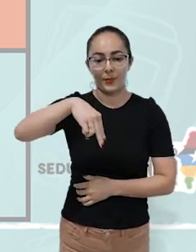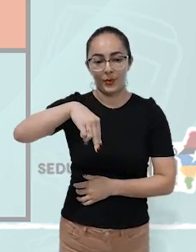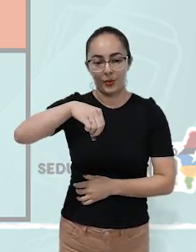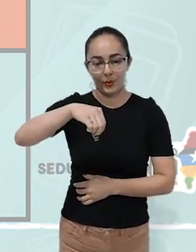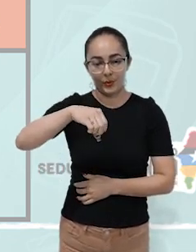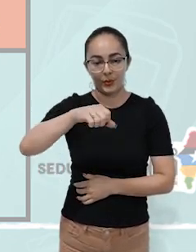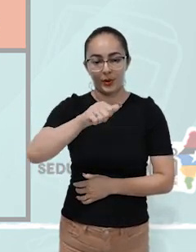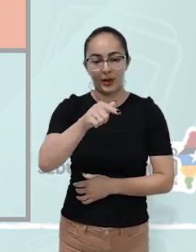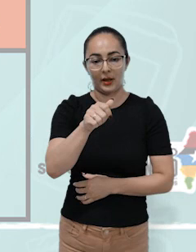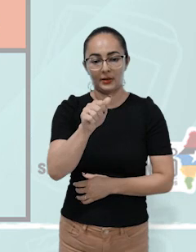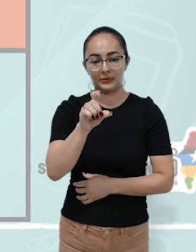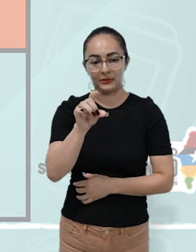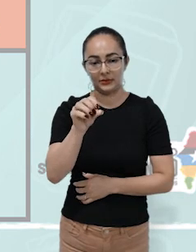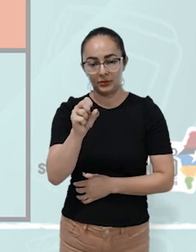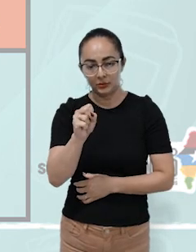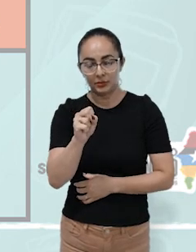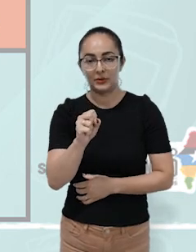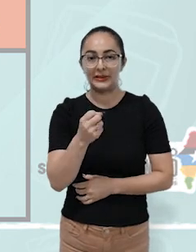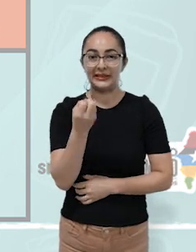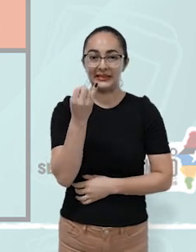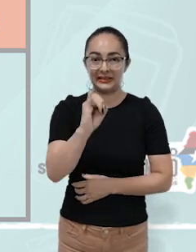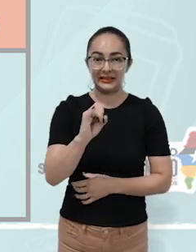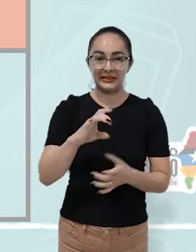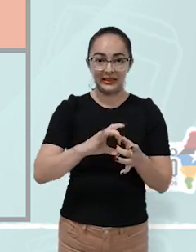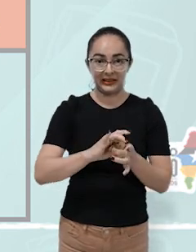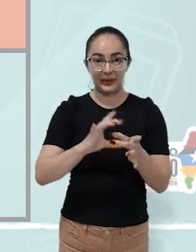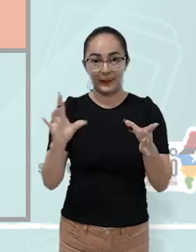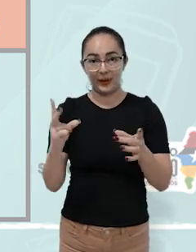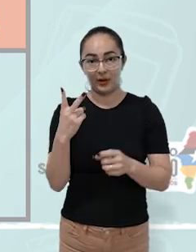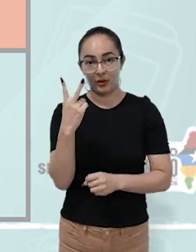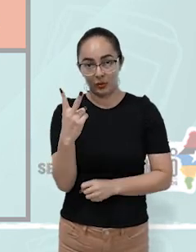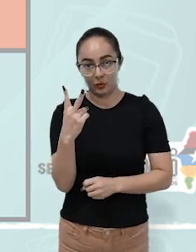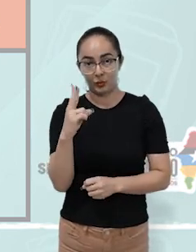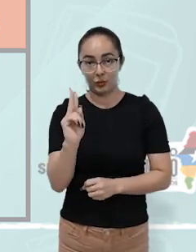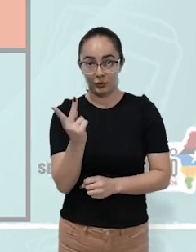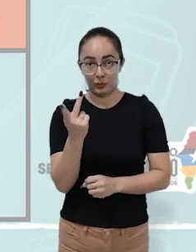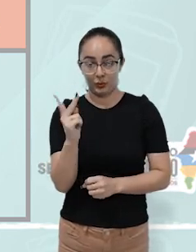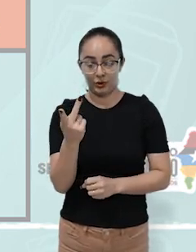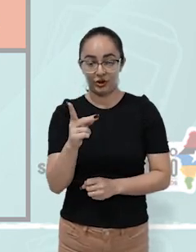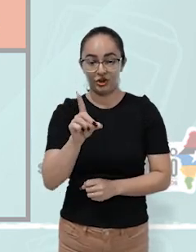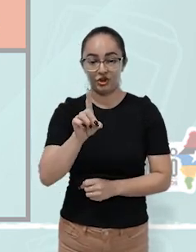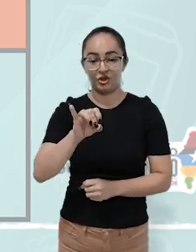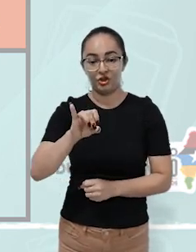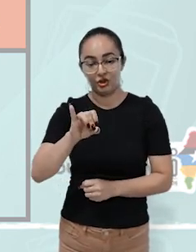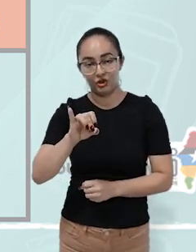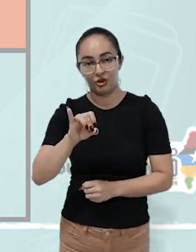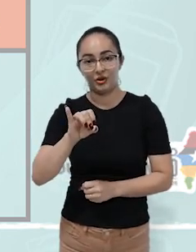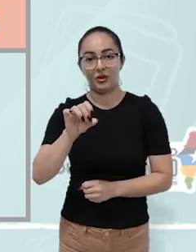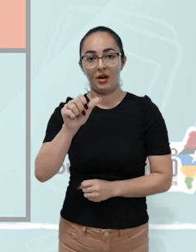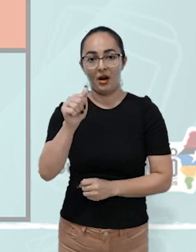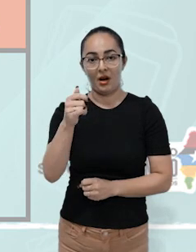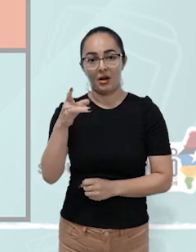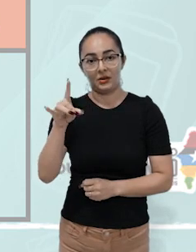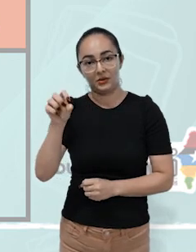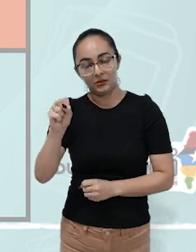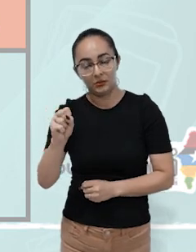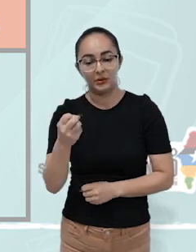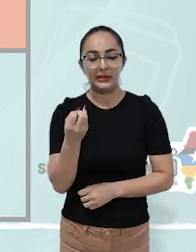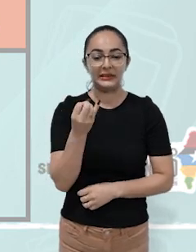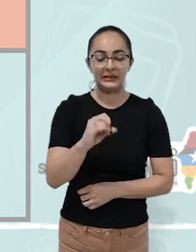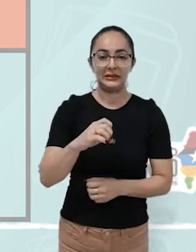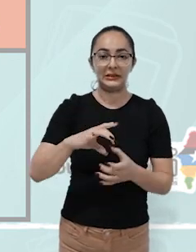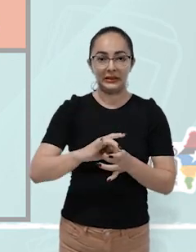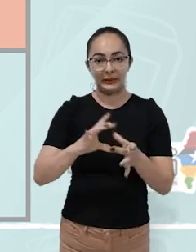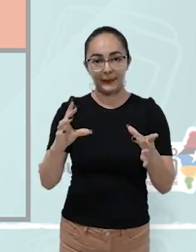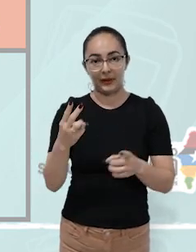Agora, se liberar 2 hidrogênios de ácido, Turma, se liberar 3